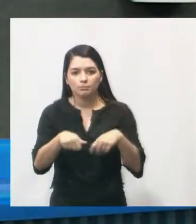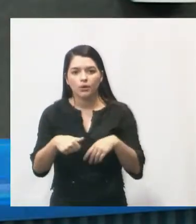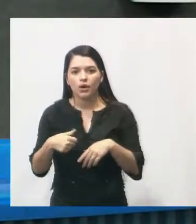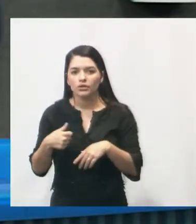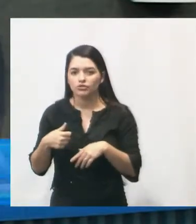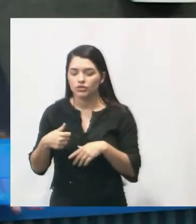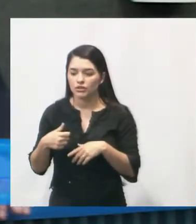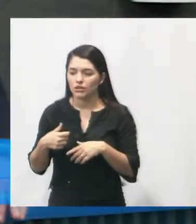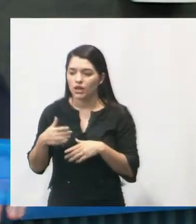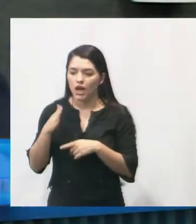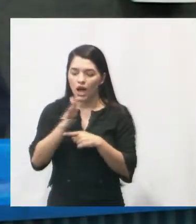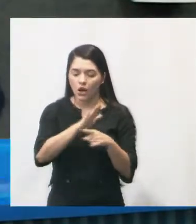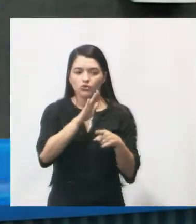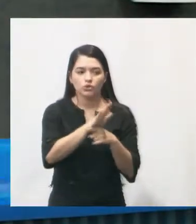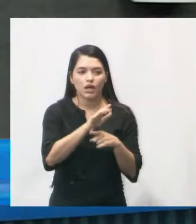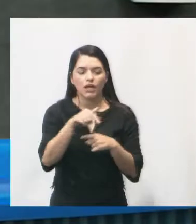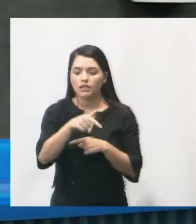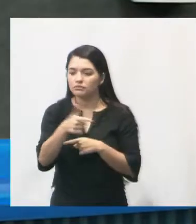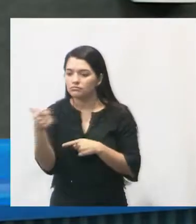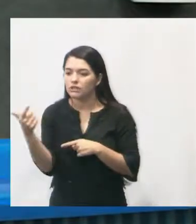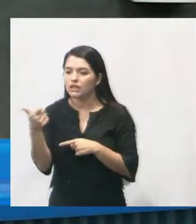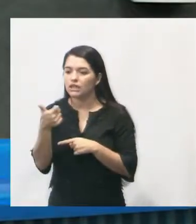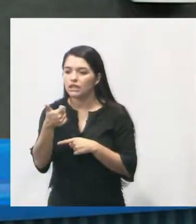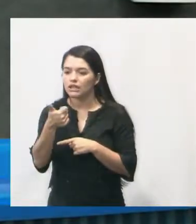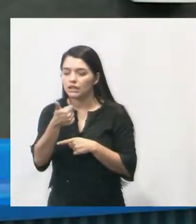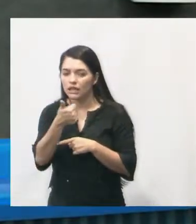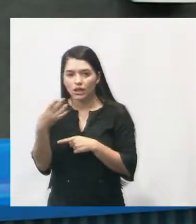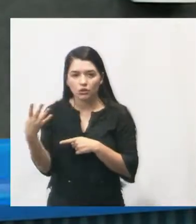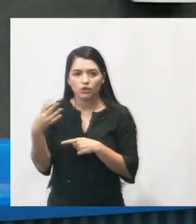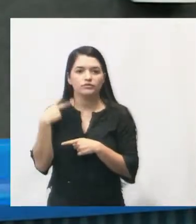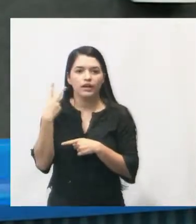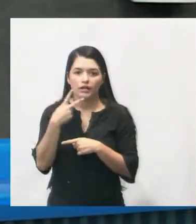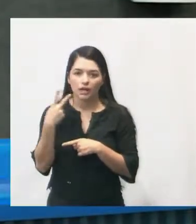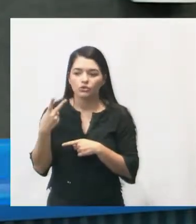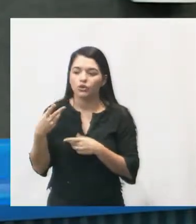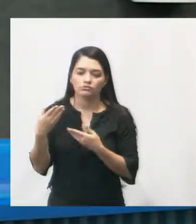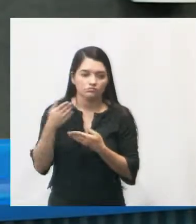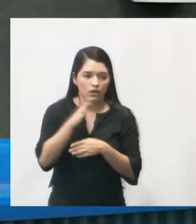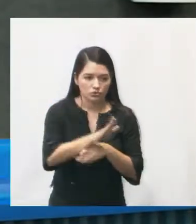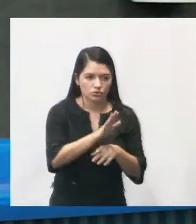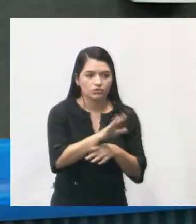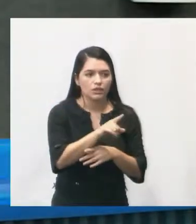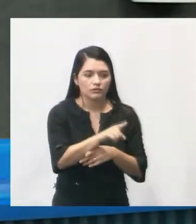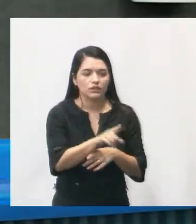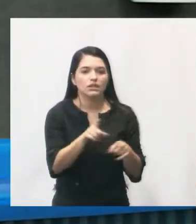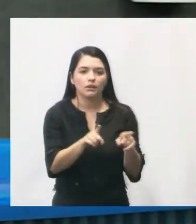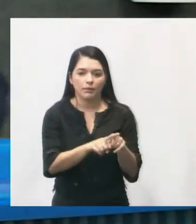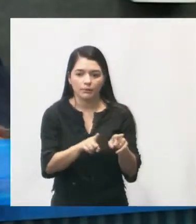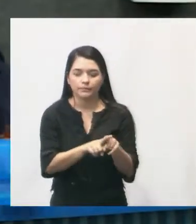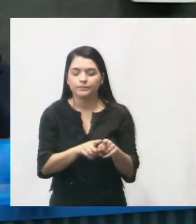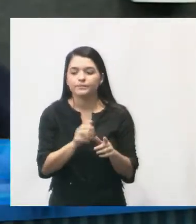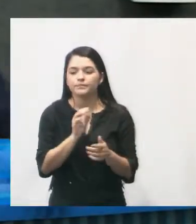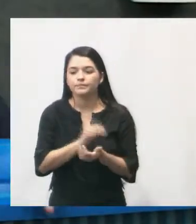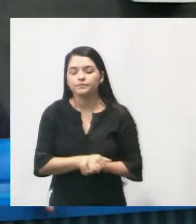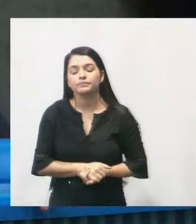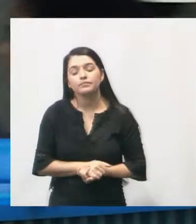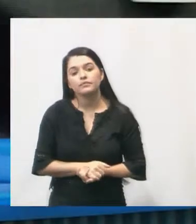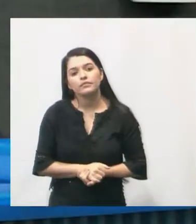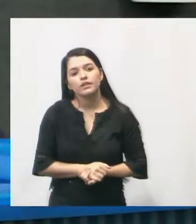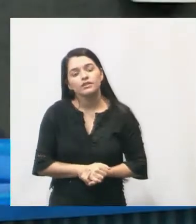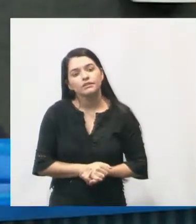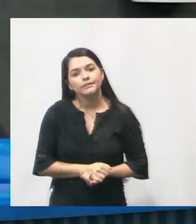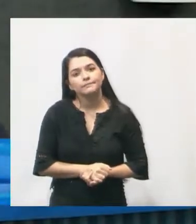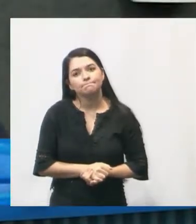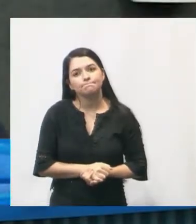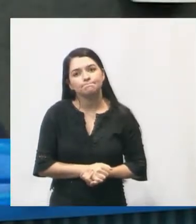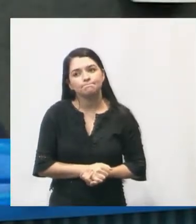vereadora Neuzinha. Então, fica aqui a nossa saudação especial, Flávio, do bairro Bonfim. Senhor presidente,